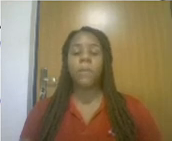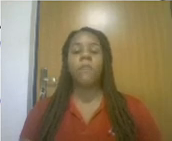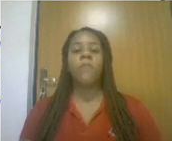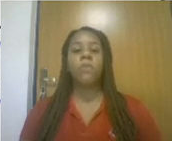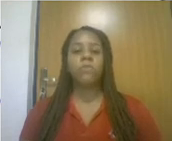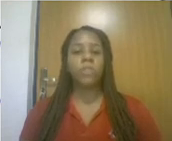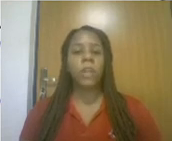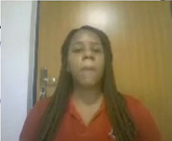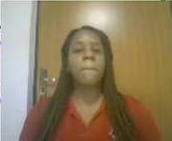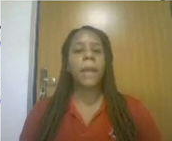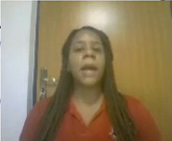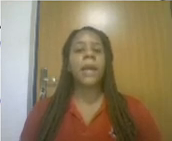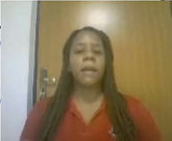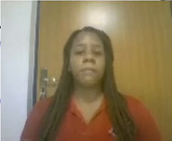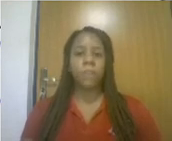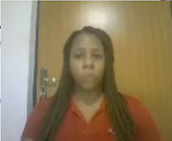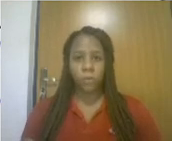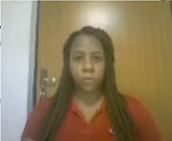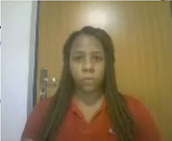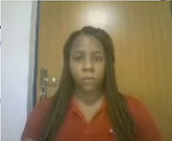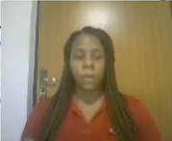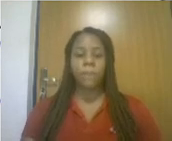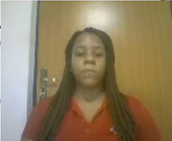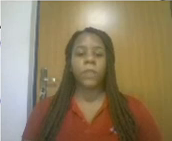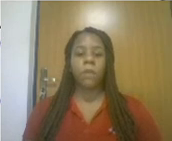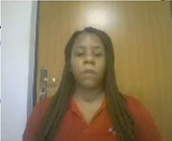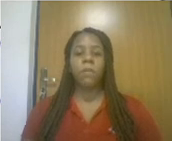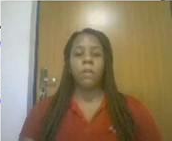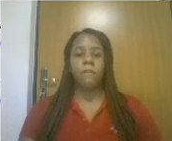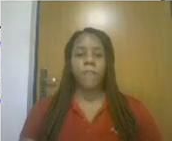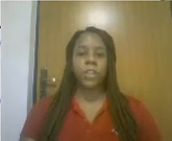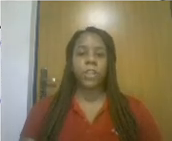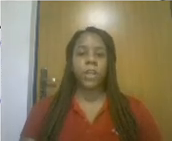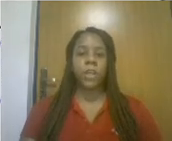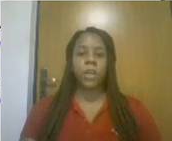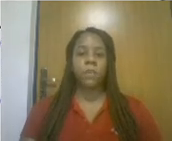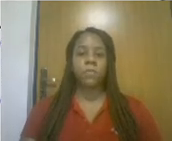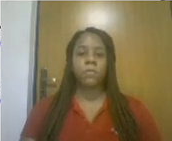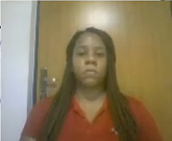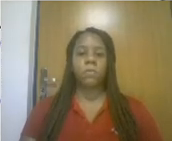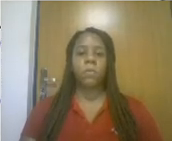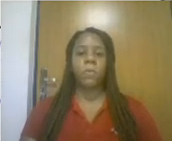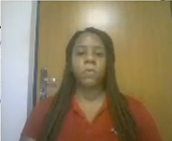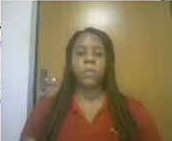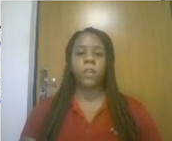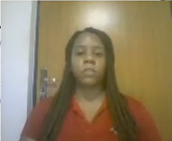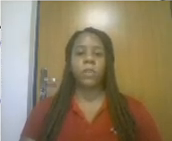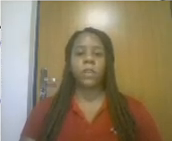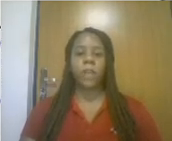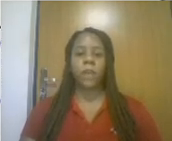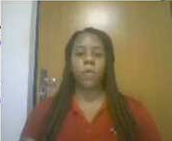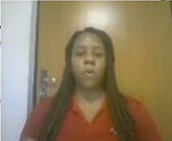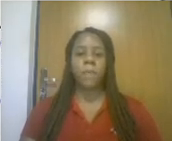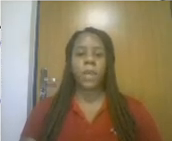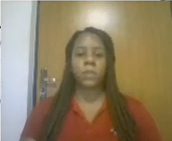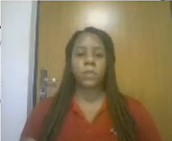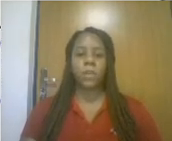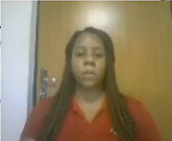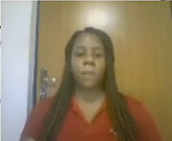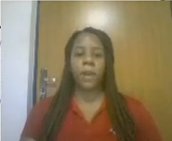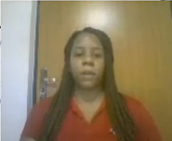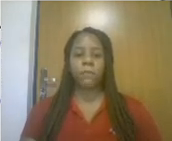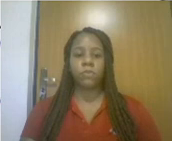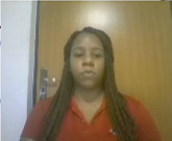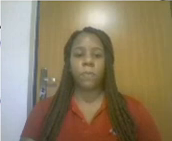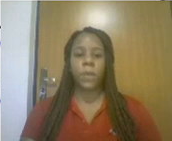praia. Foi um dia maravilhoso. Então, veja que o meu texto ele tem começo, ele tem